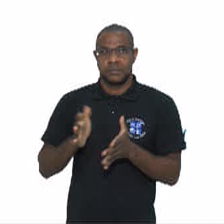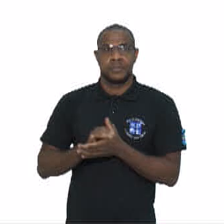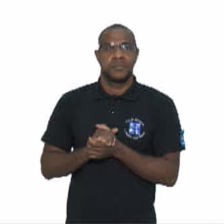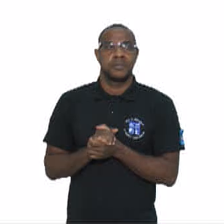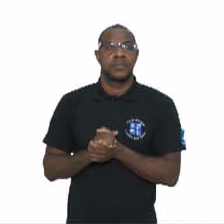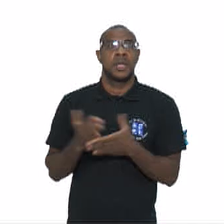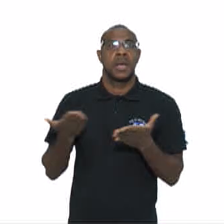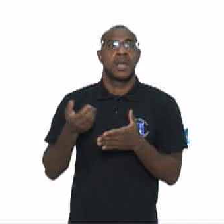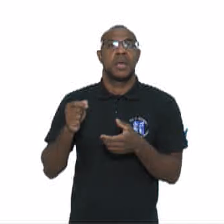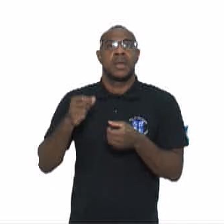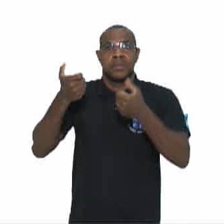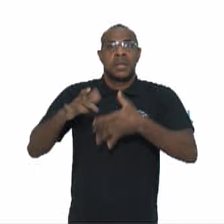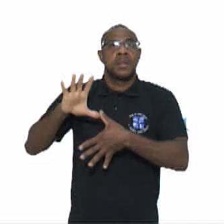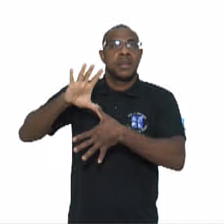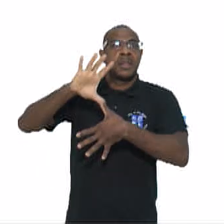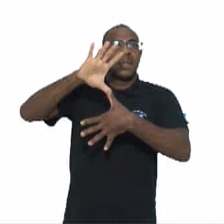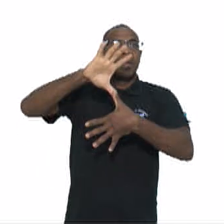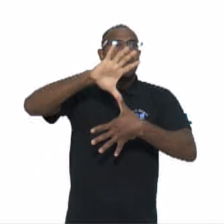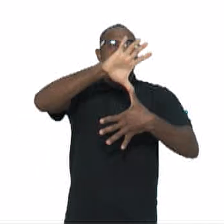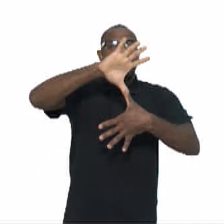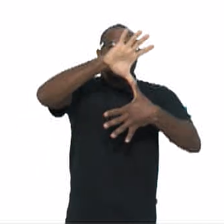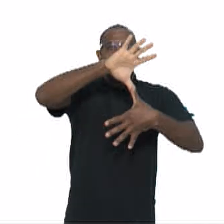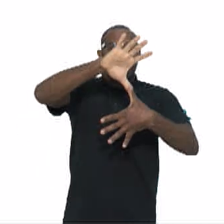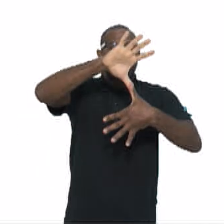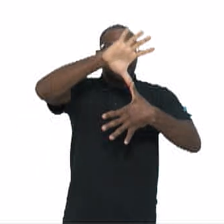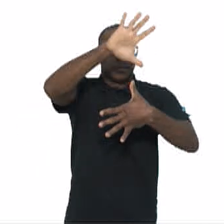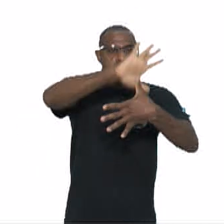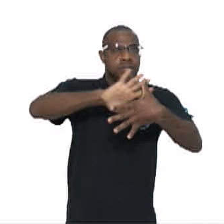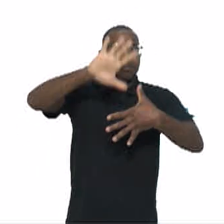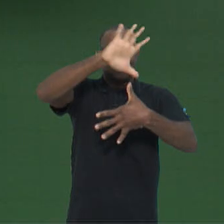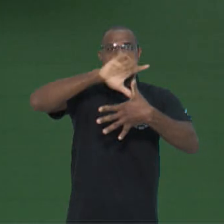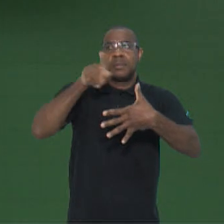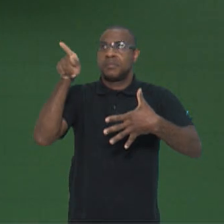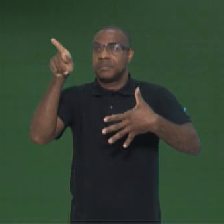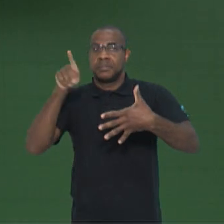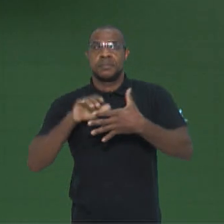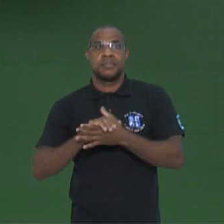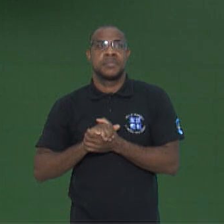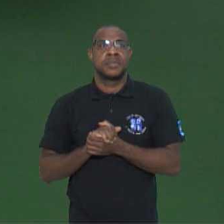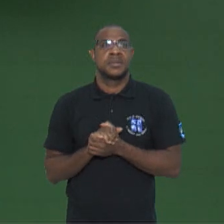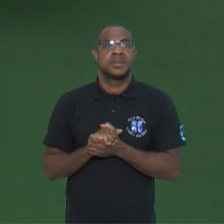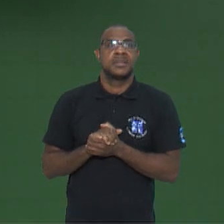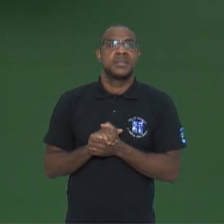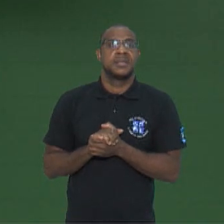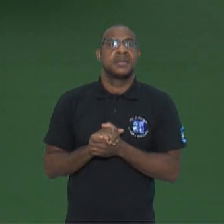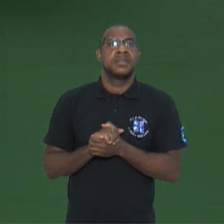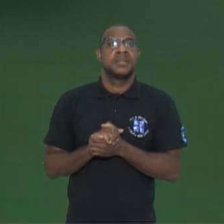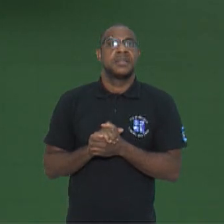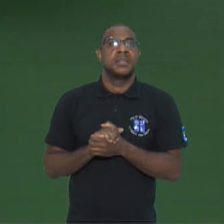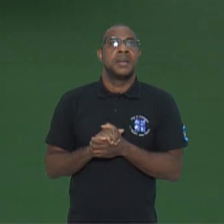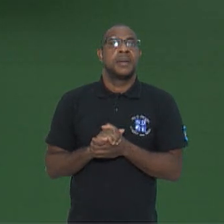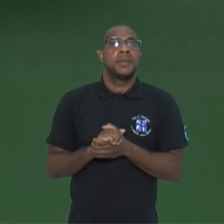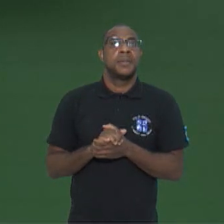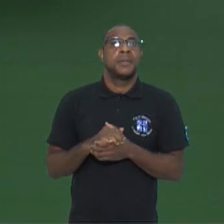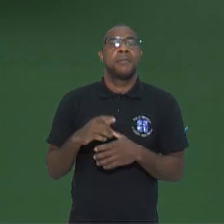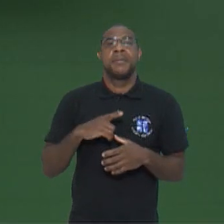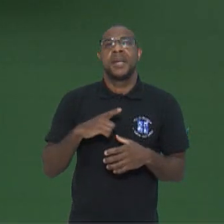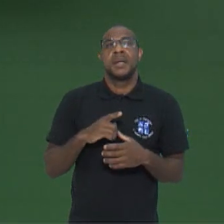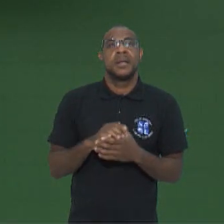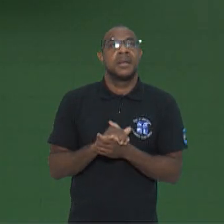Falando agora das Américas, nós temos a Cordilheira dos Andes, né, que ele pega toda a